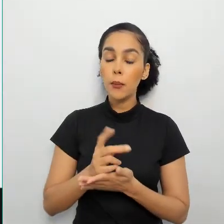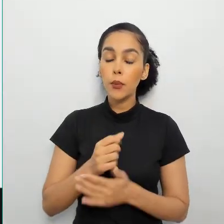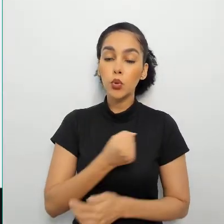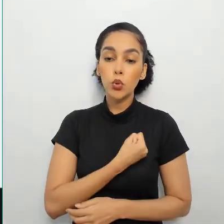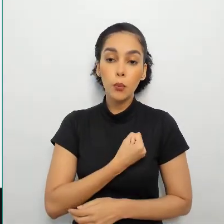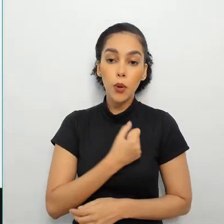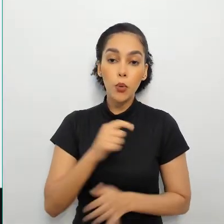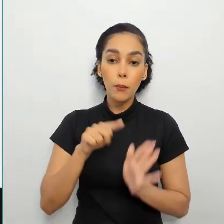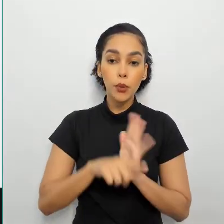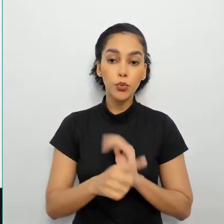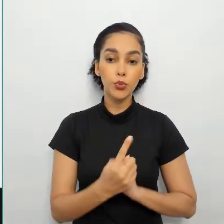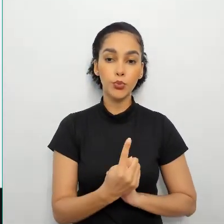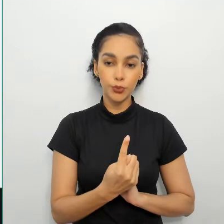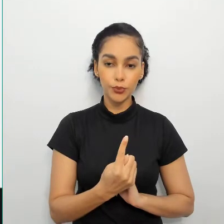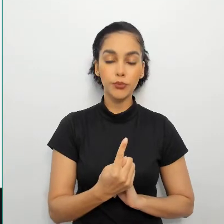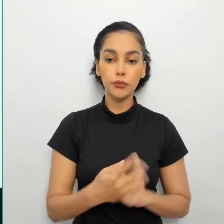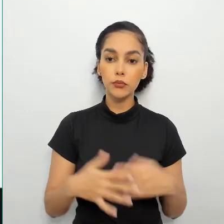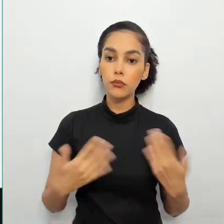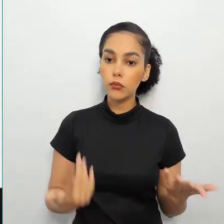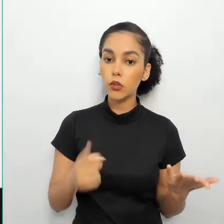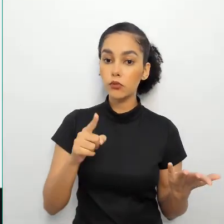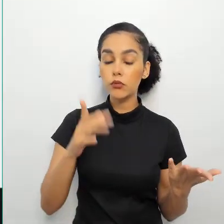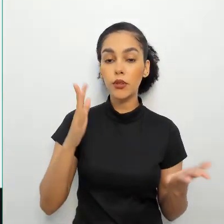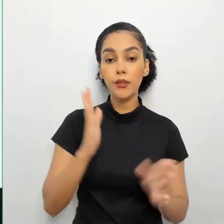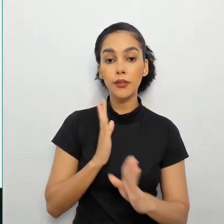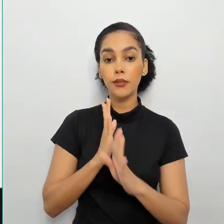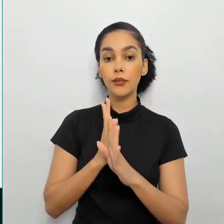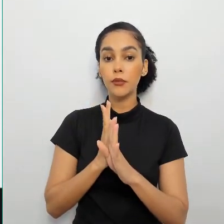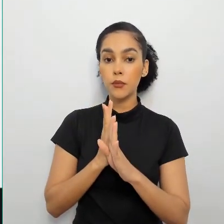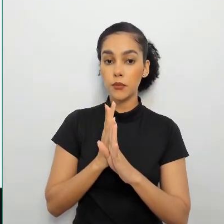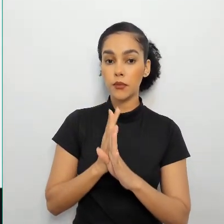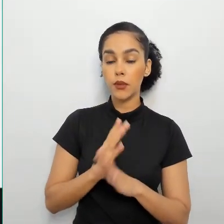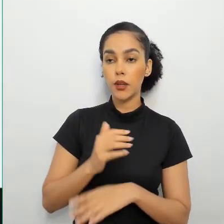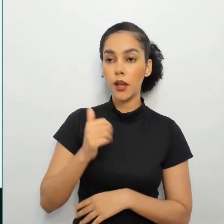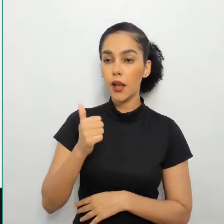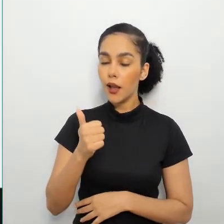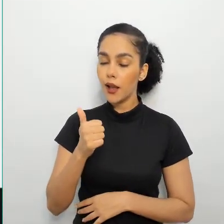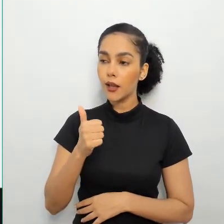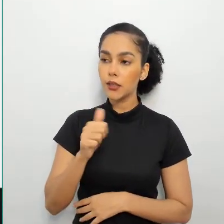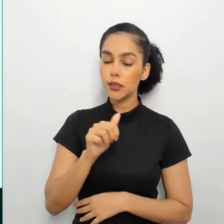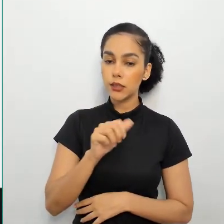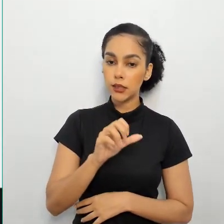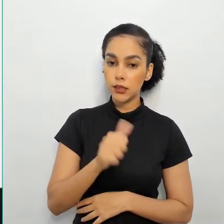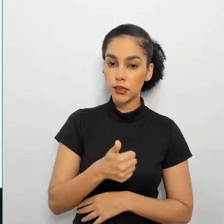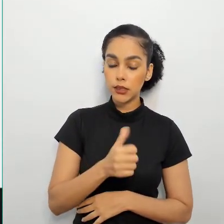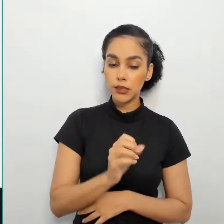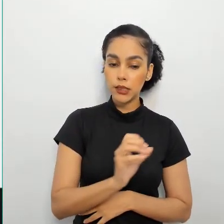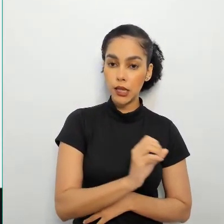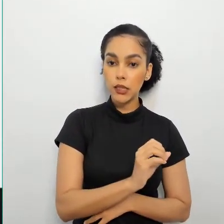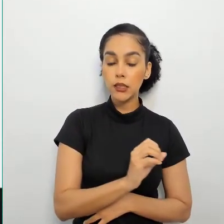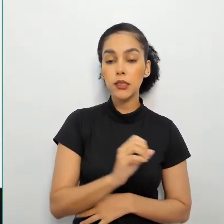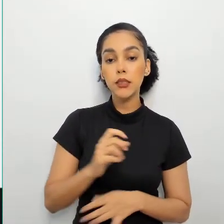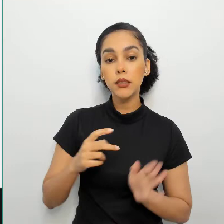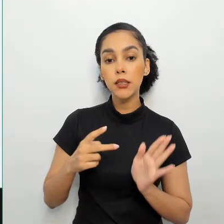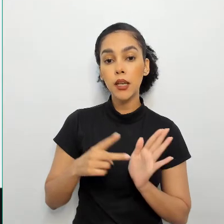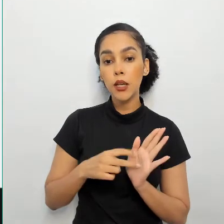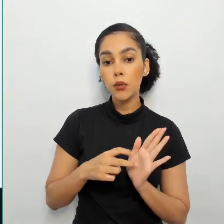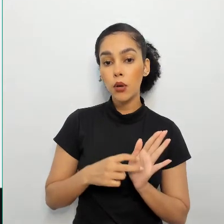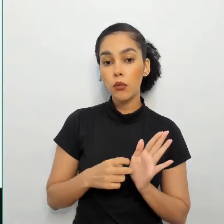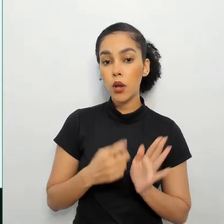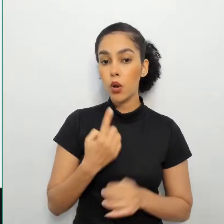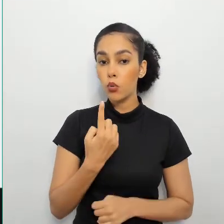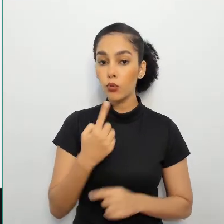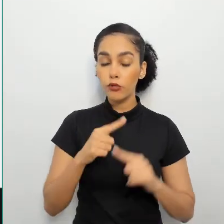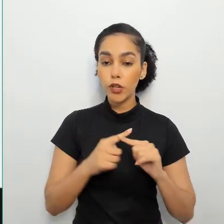número a menos, você poderia chegar à conclusão de que o A100 seria 1 vezes 1 sobre 2 elevado a 99. Essa é